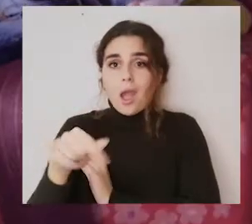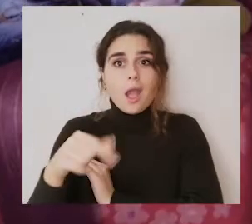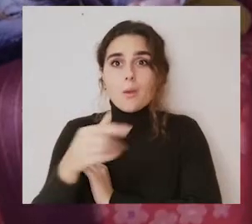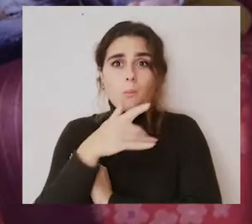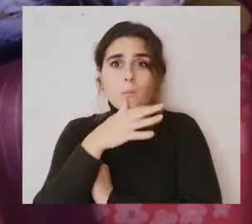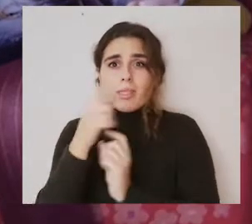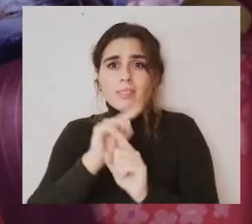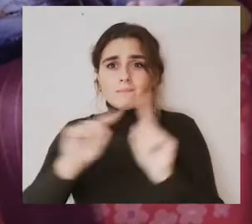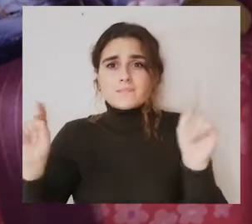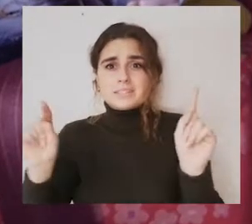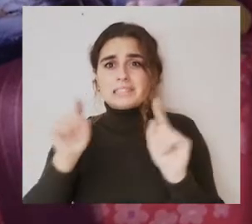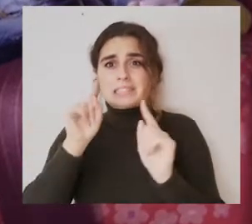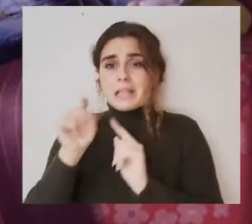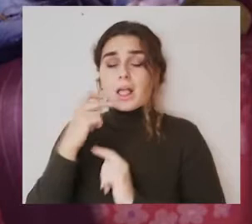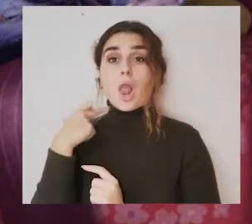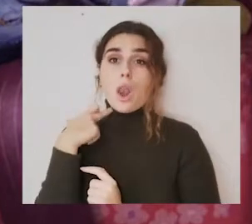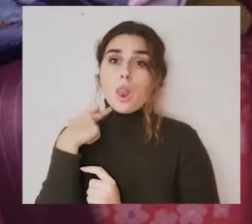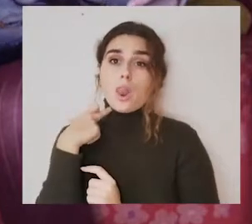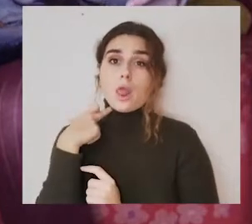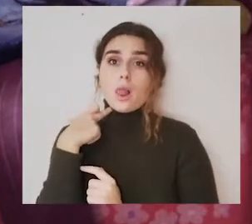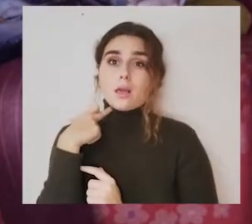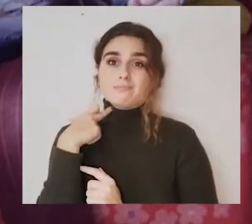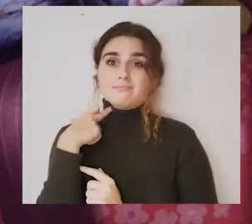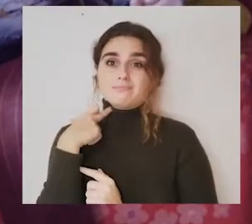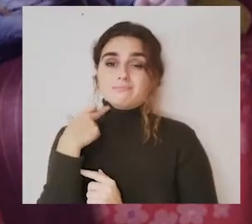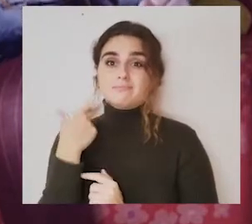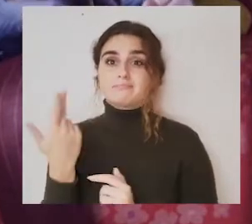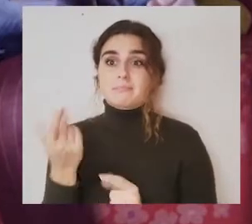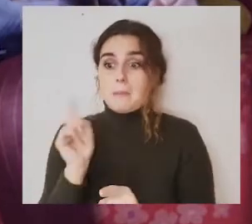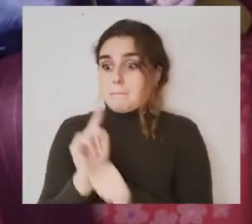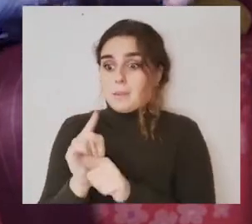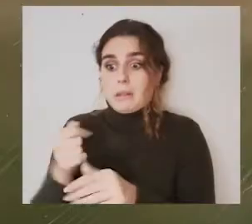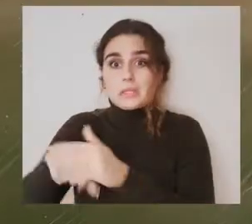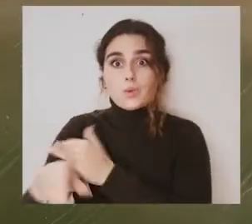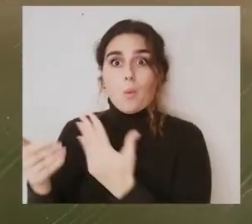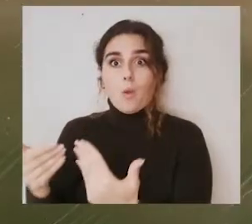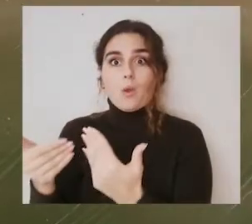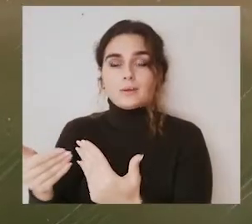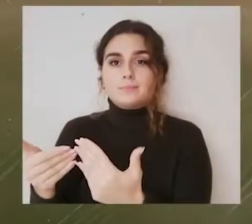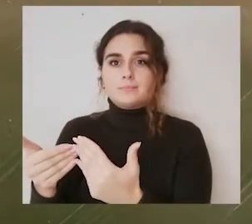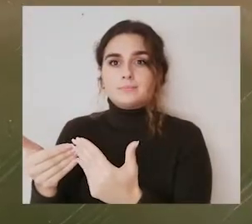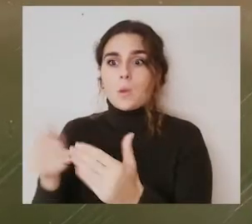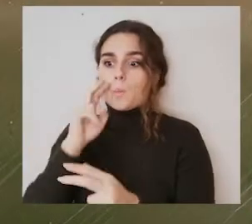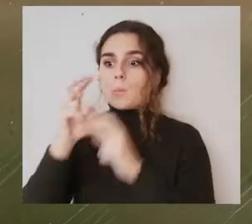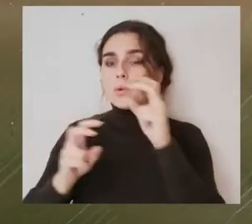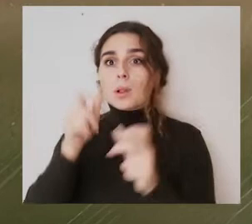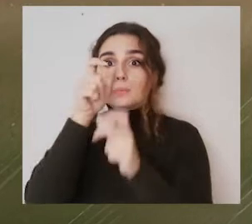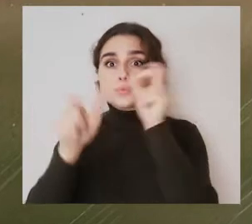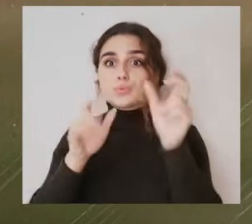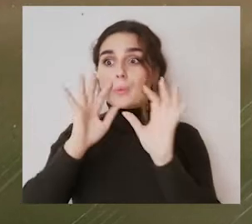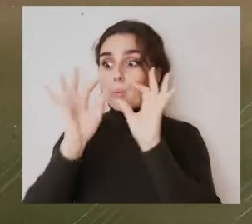depois. Trombudo era muito pequeno, mesmo para um elefante acabado de nascer. Levaram-no de tribo em tribo,